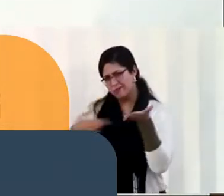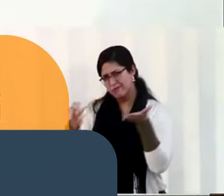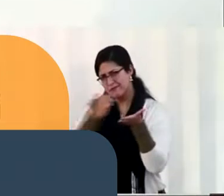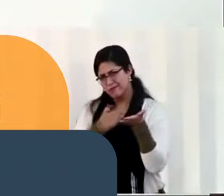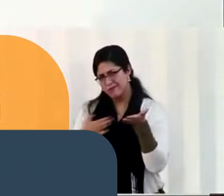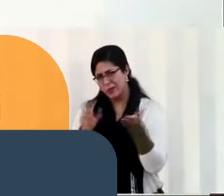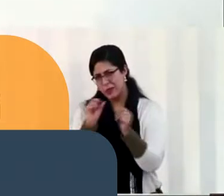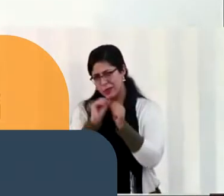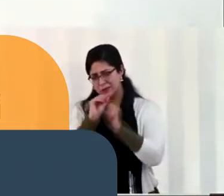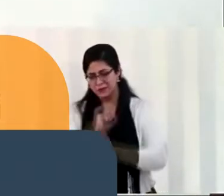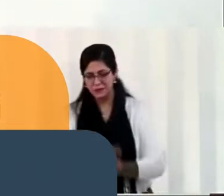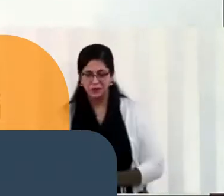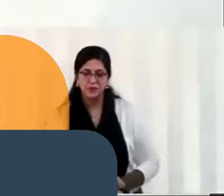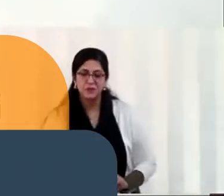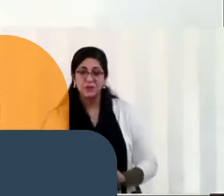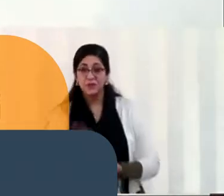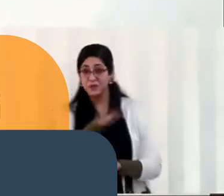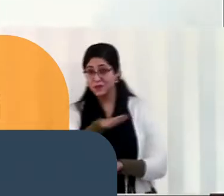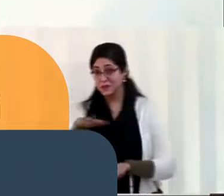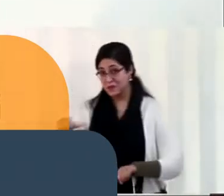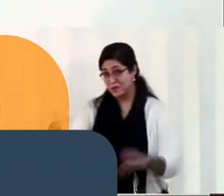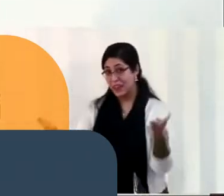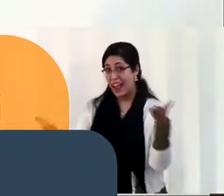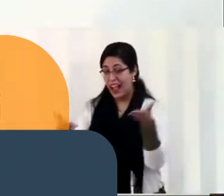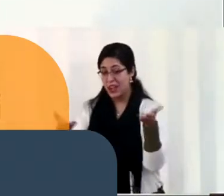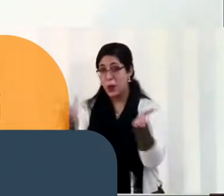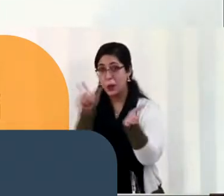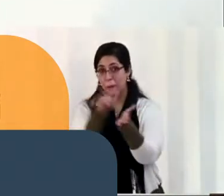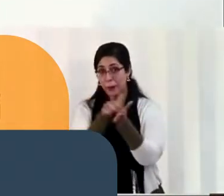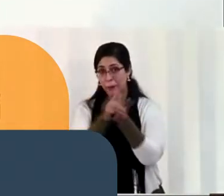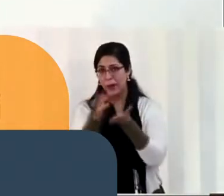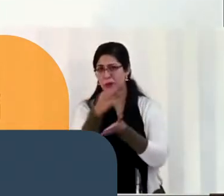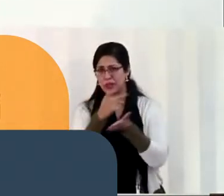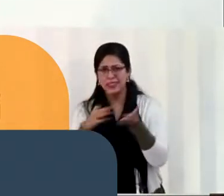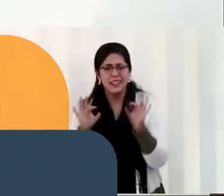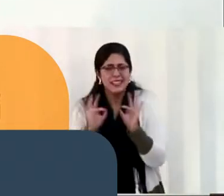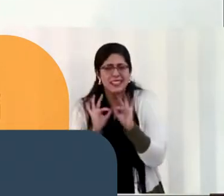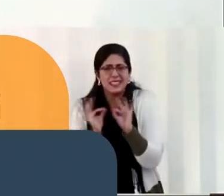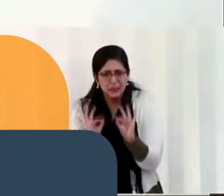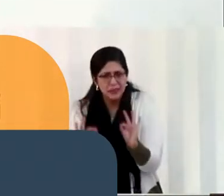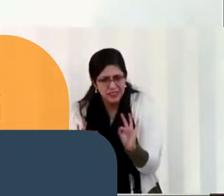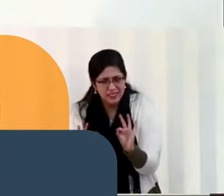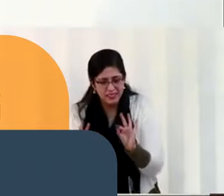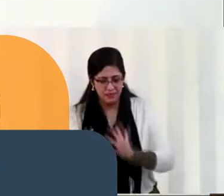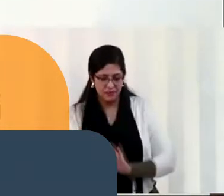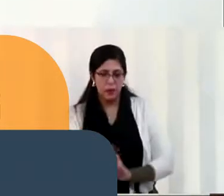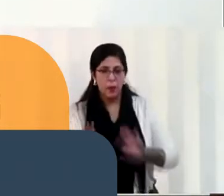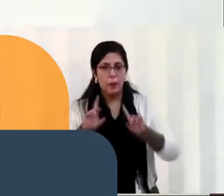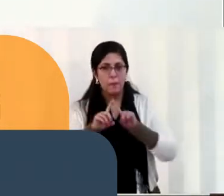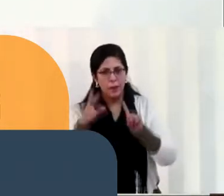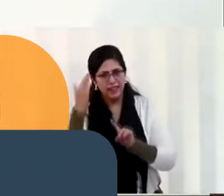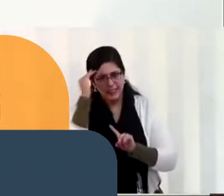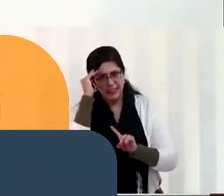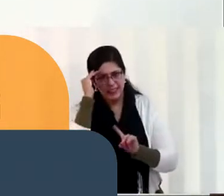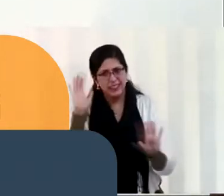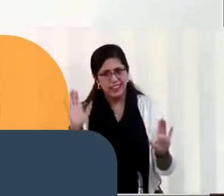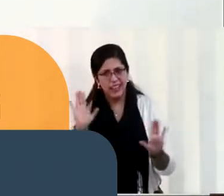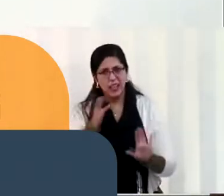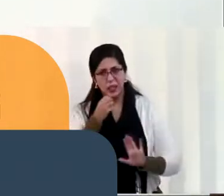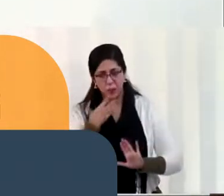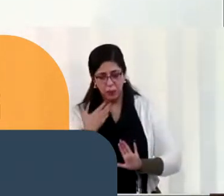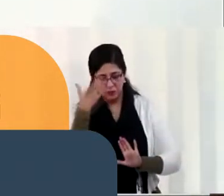manhã. Crianças, o pastor gostaria que vocês fizessem um desenho muito simples, mas vocês vão entender que ele é